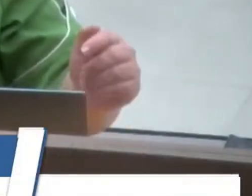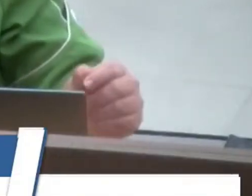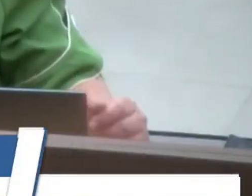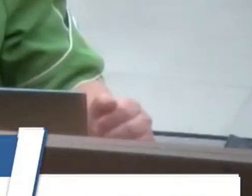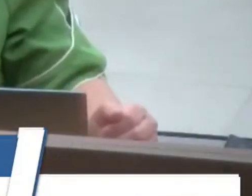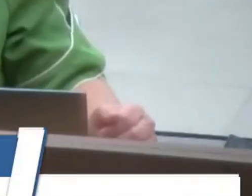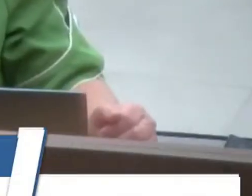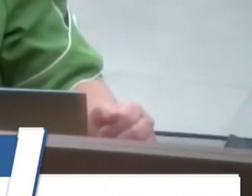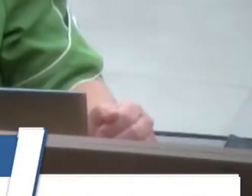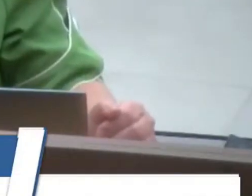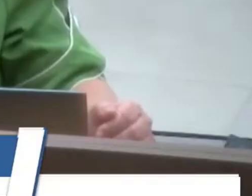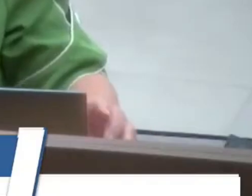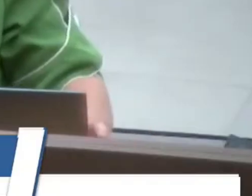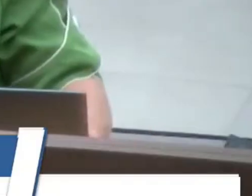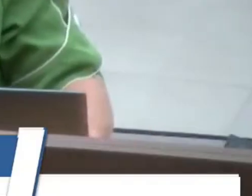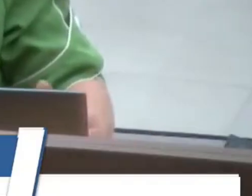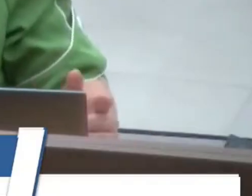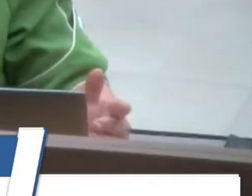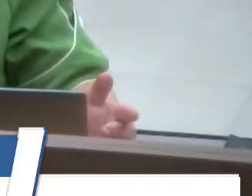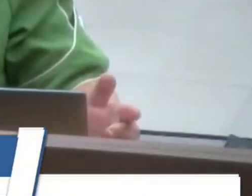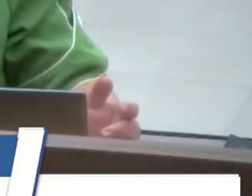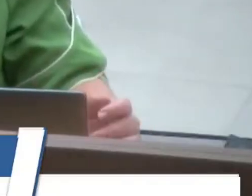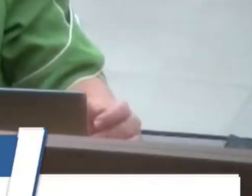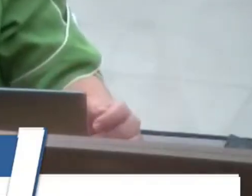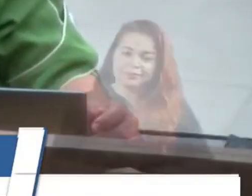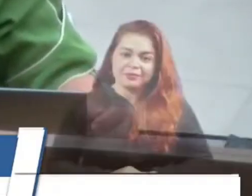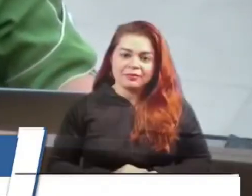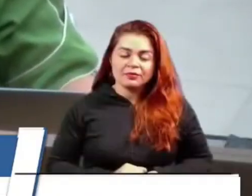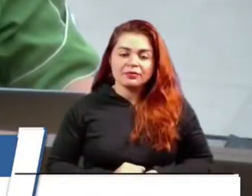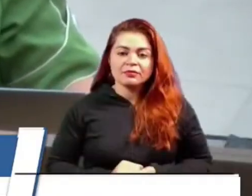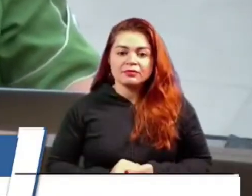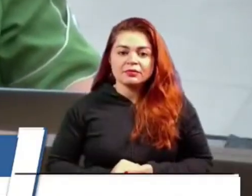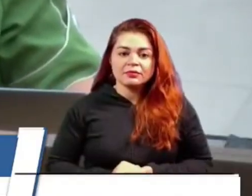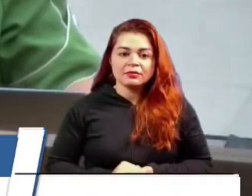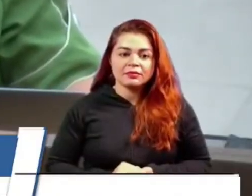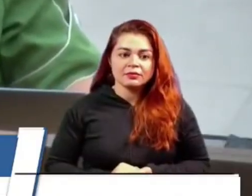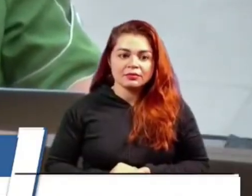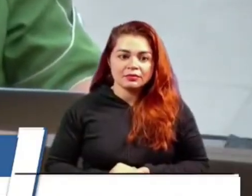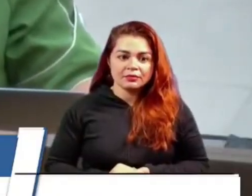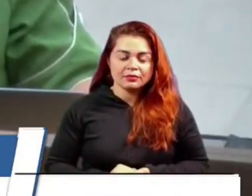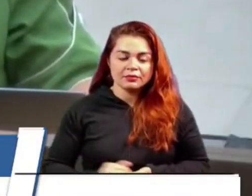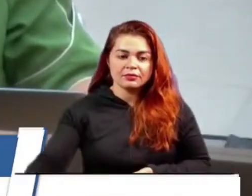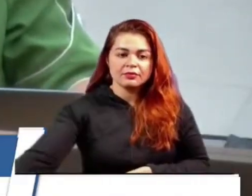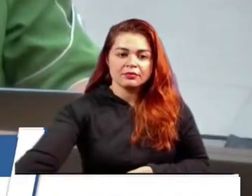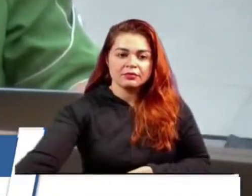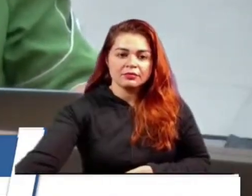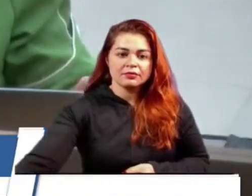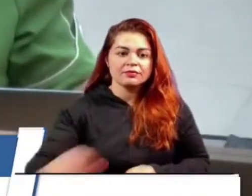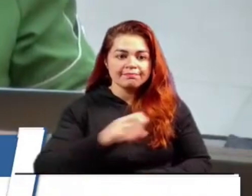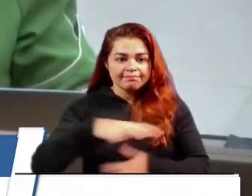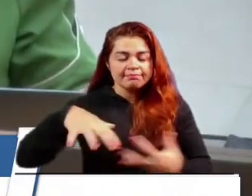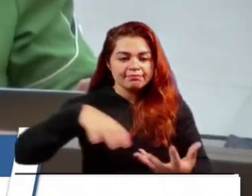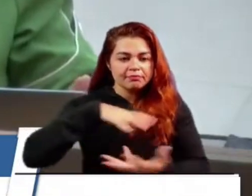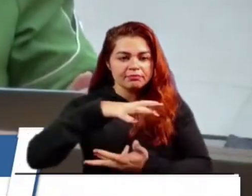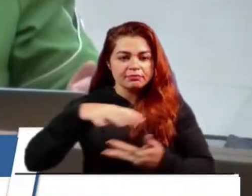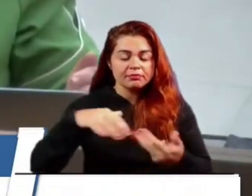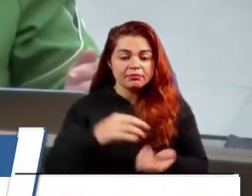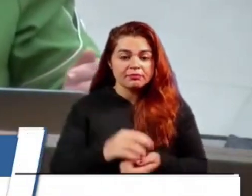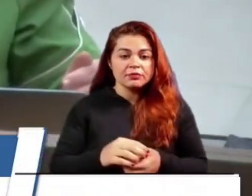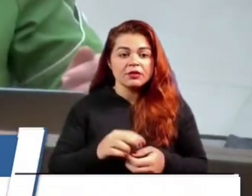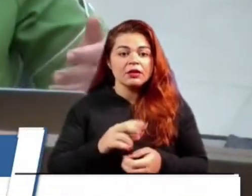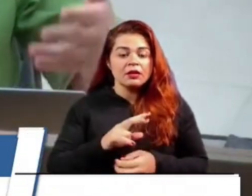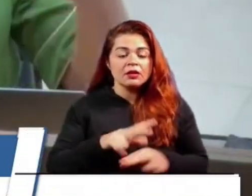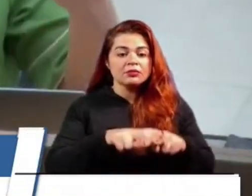quando teve o dissídio, quando os servidores entraram em estado de greve, foi justamente porque